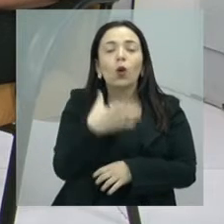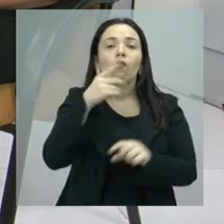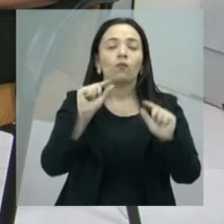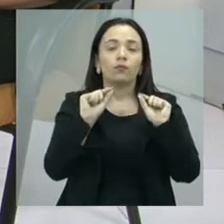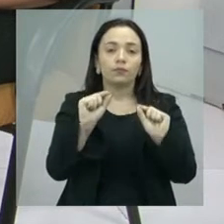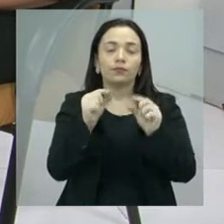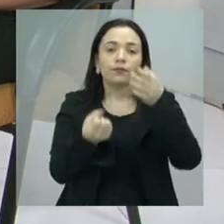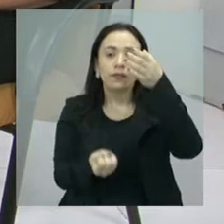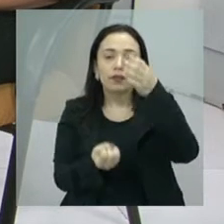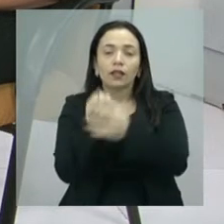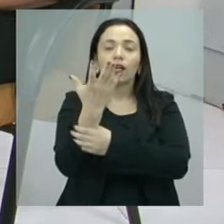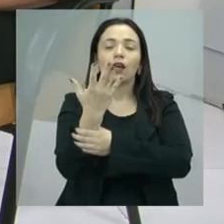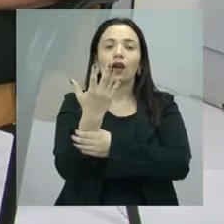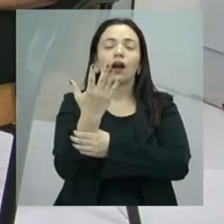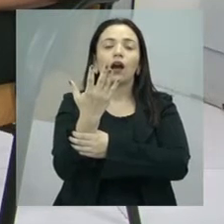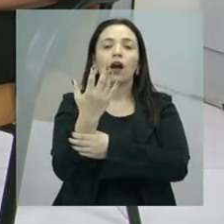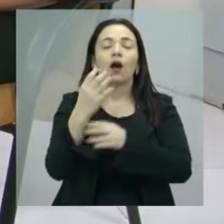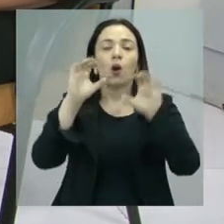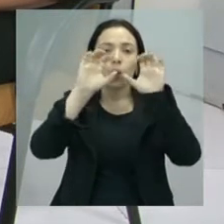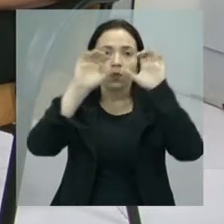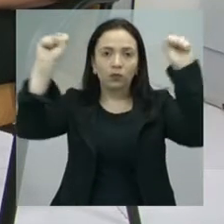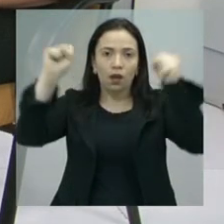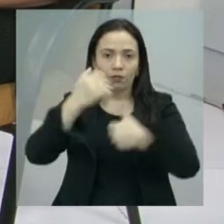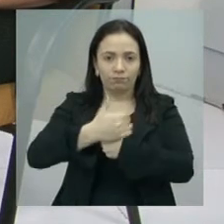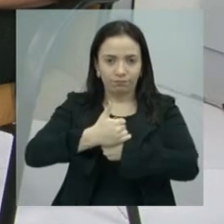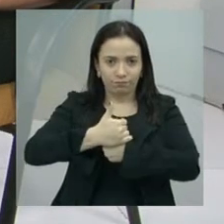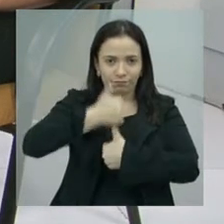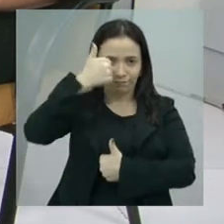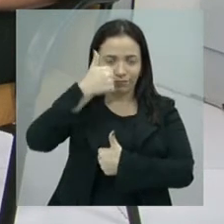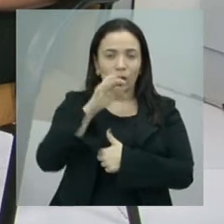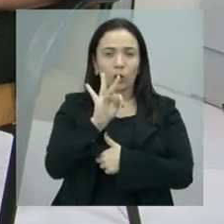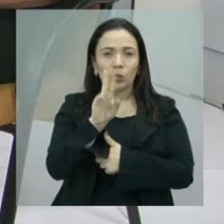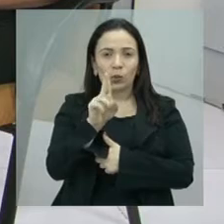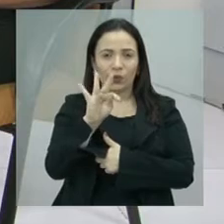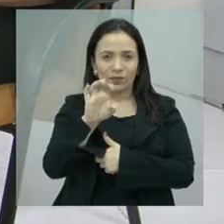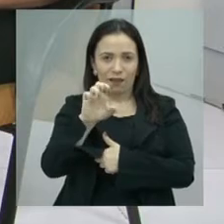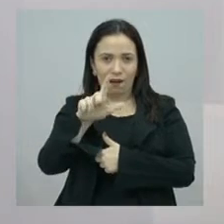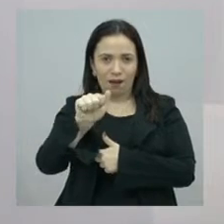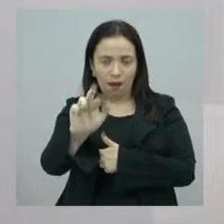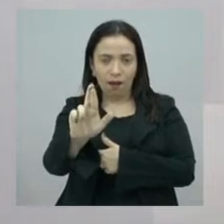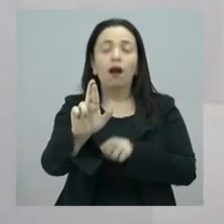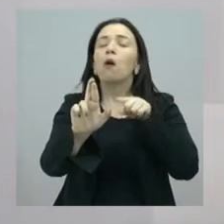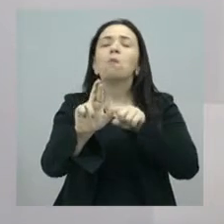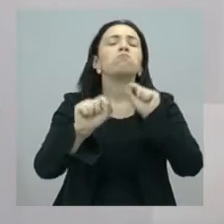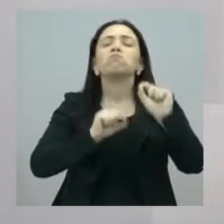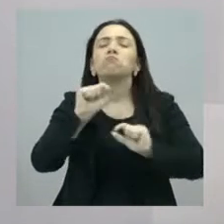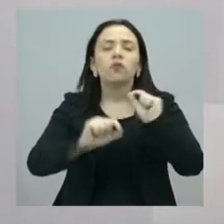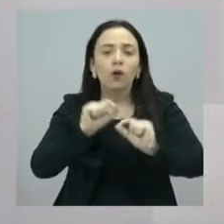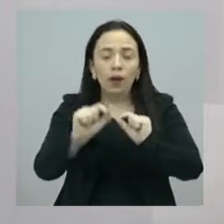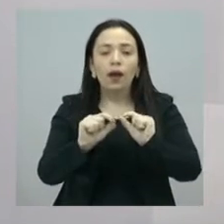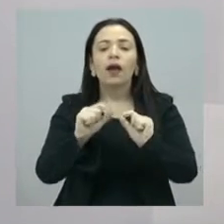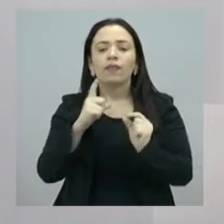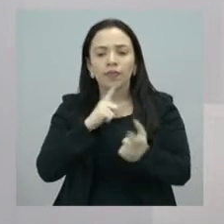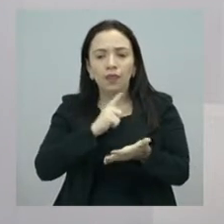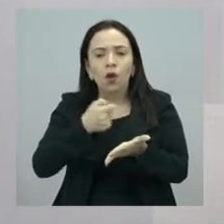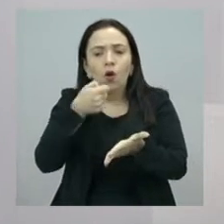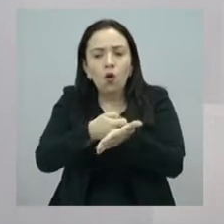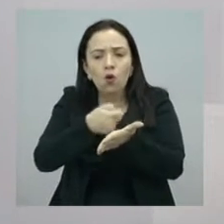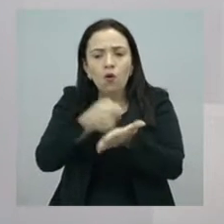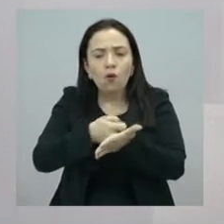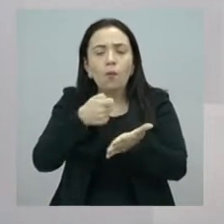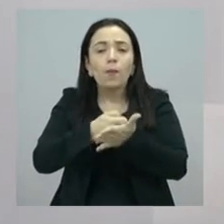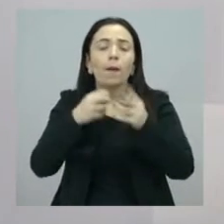de um órgão, que é o Conselho Tutelar, para ser aquele órgão que tem a obrigação,